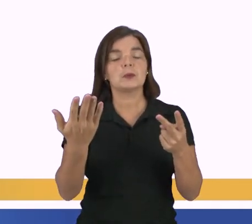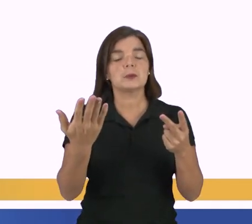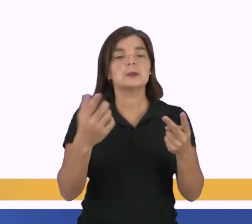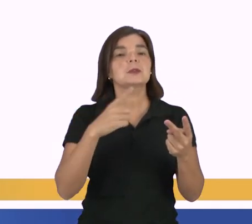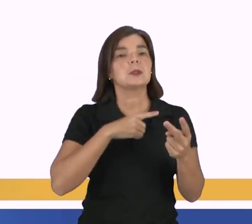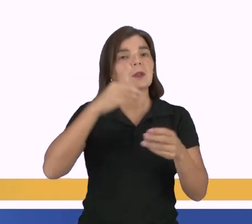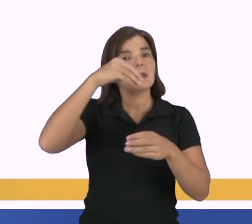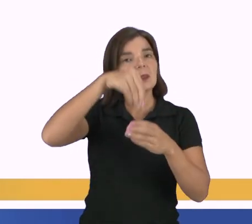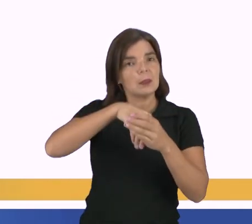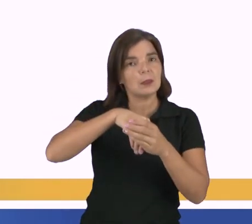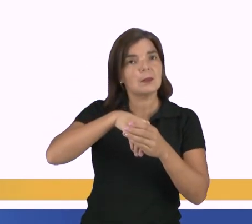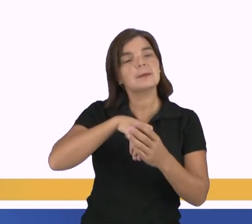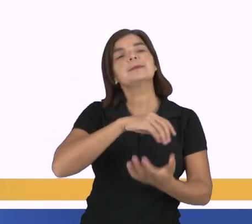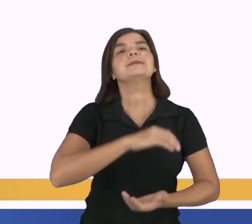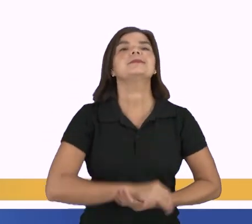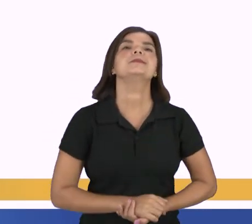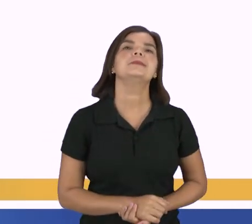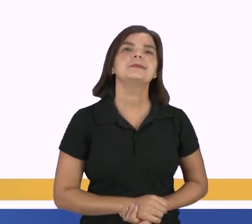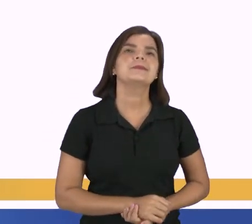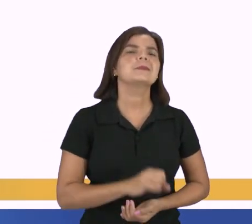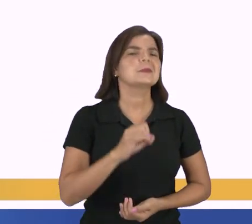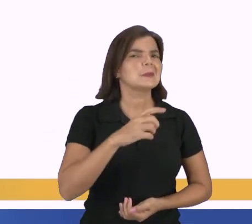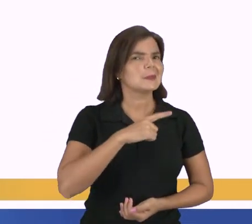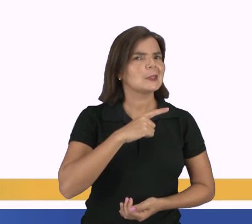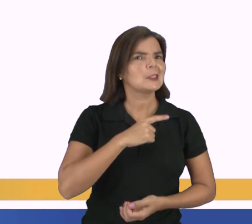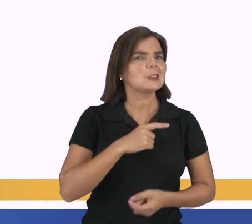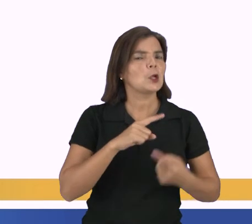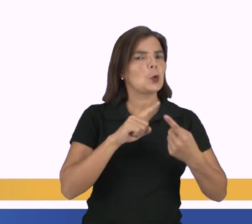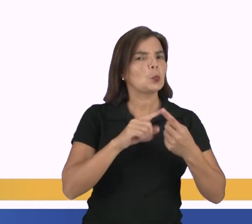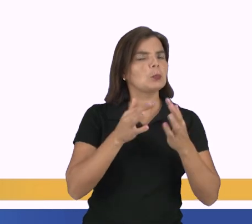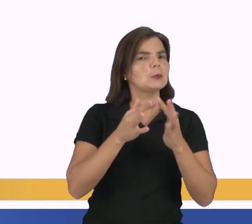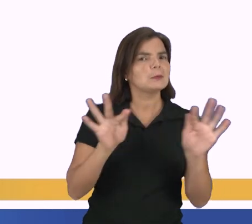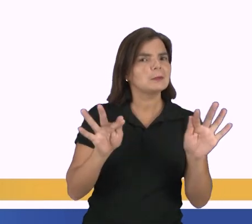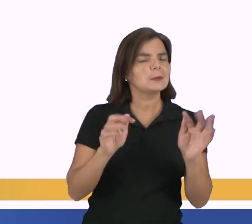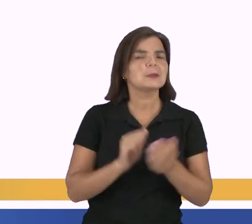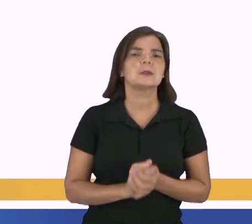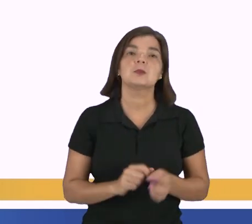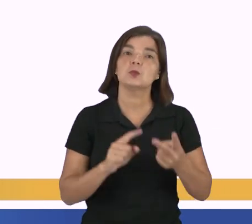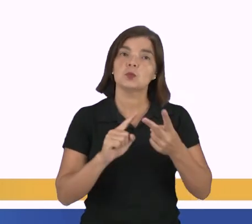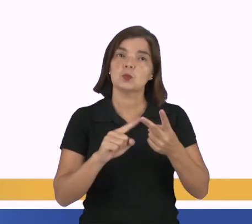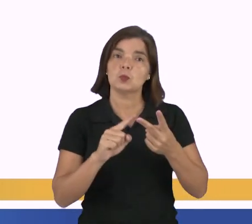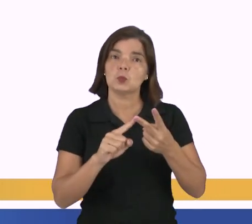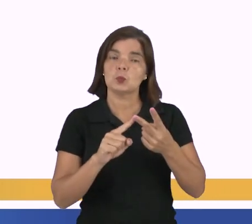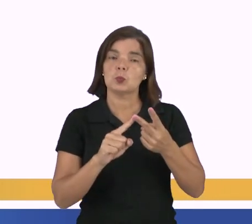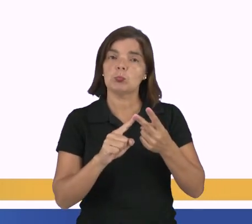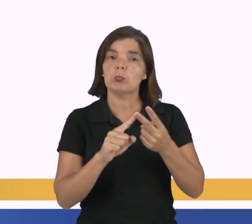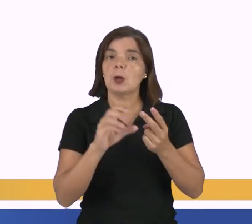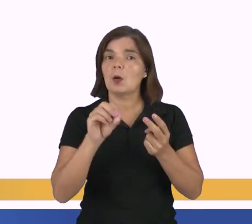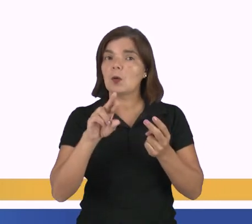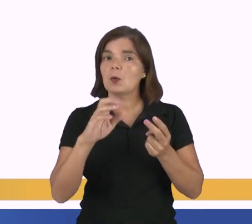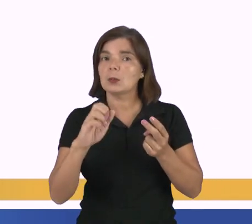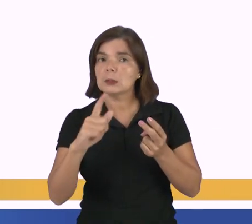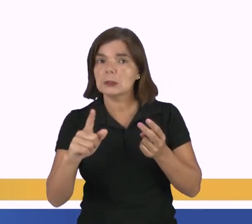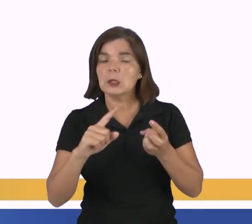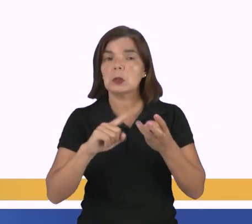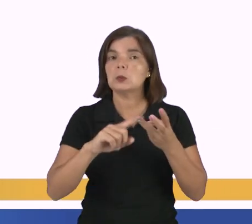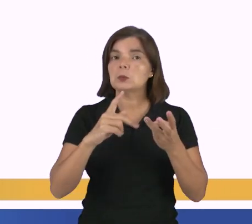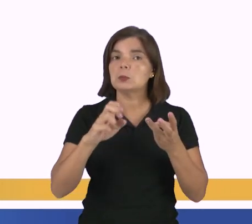nesse fragmento acima? Será que temos uma frase, uma oração e um período?